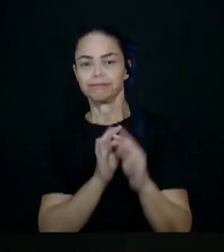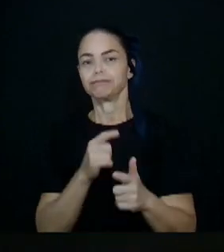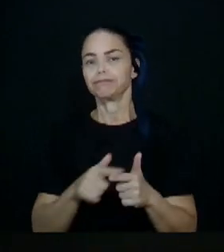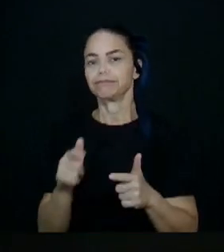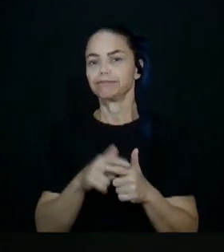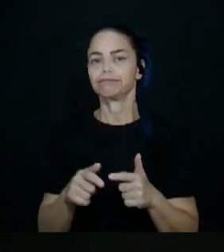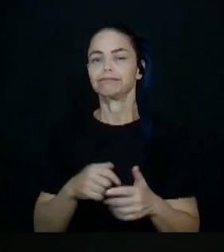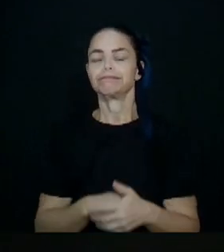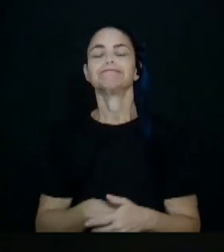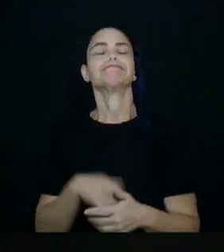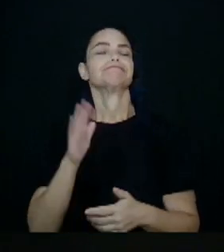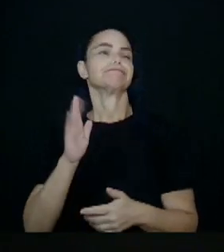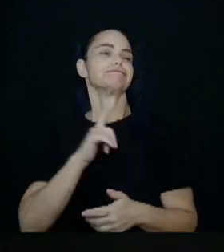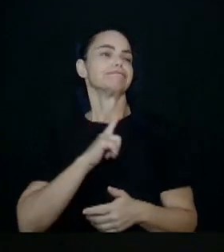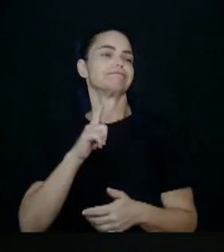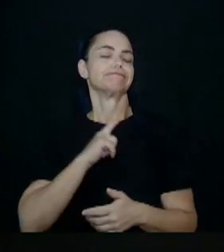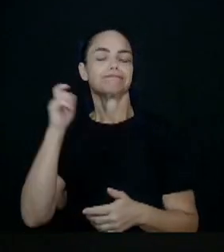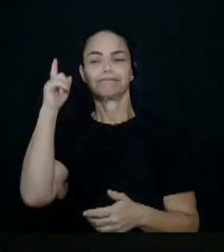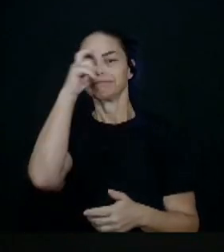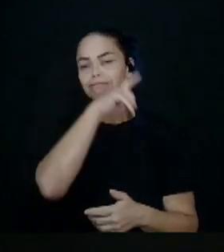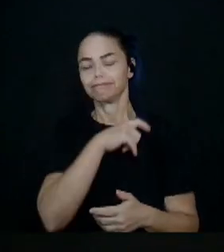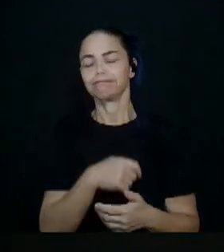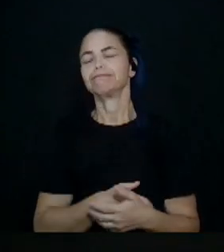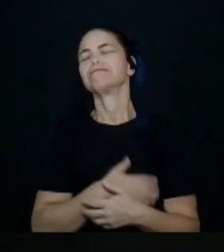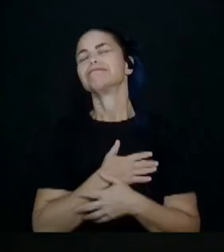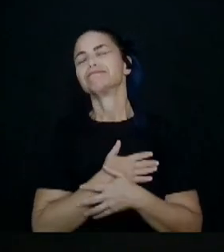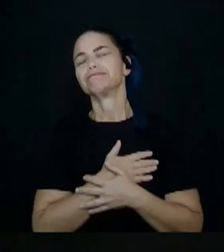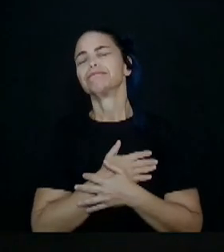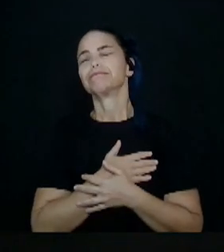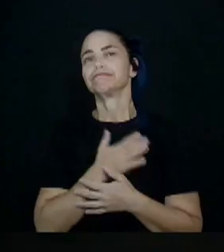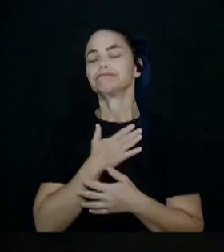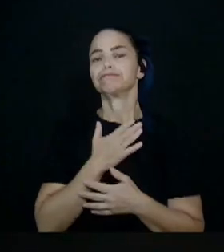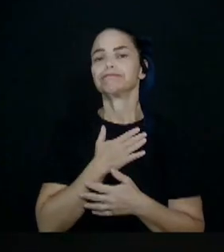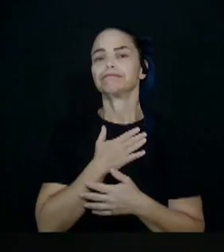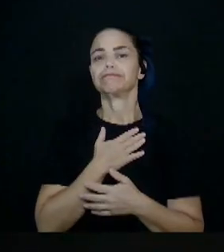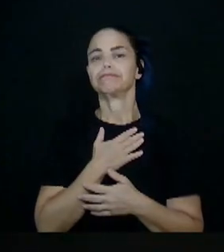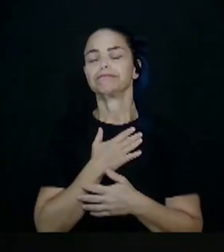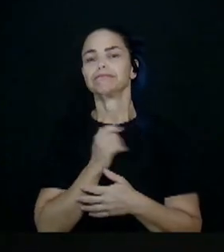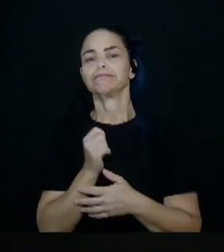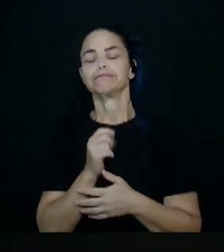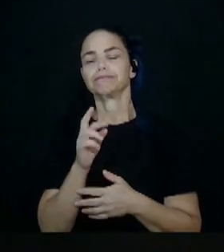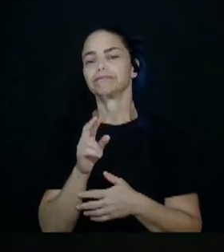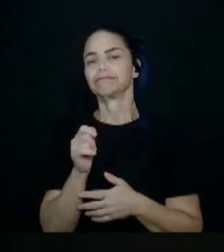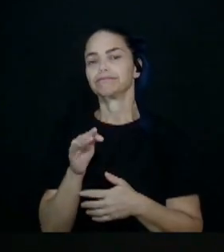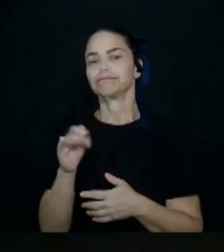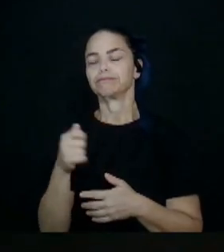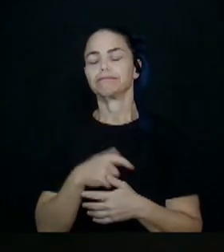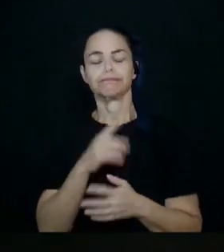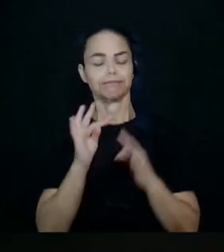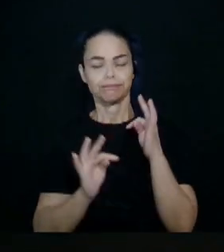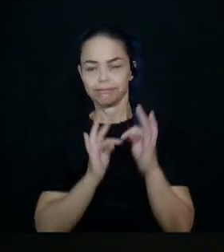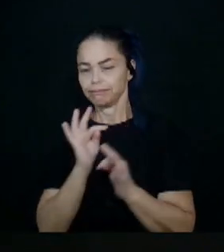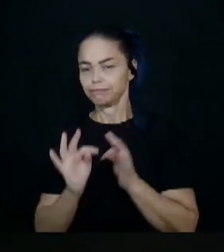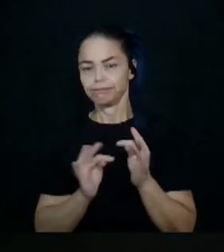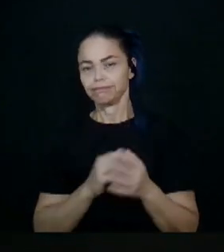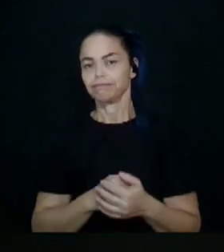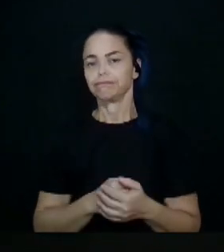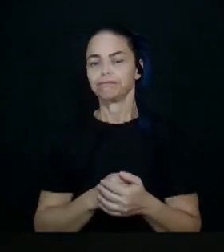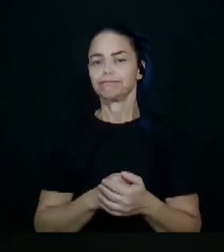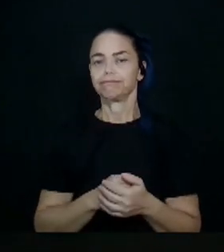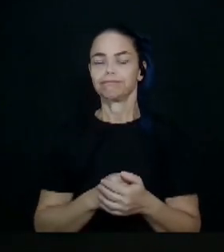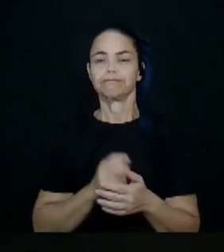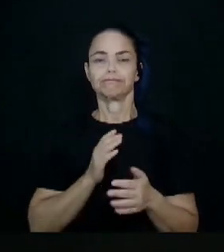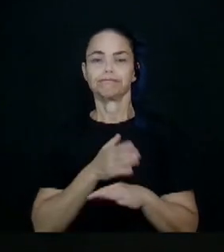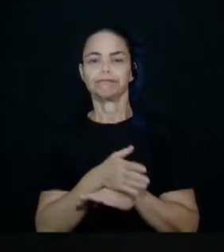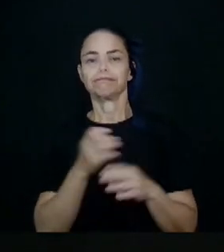instalou, aí fica um pouco difícil. Daí você fala para mim assim, Rubia, mas é difícil, não tem terapia assim, eu não tenho acesso. Nós já